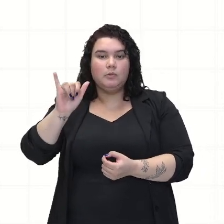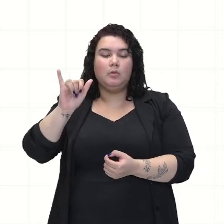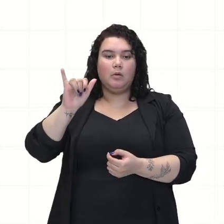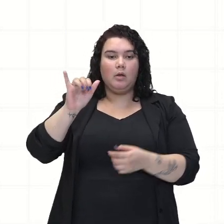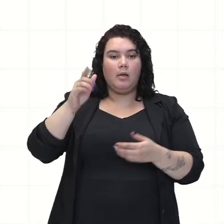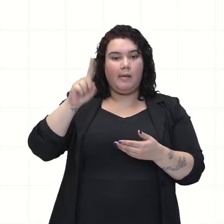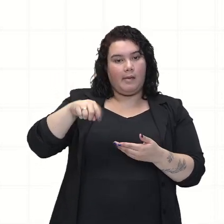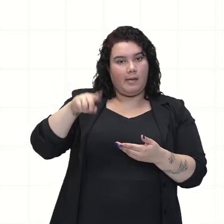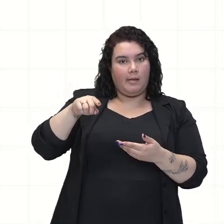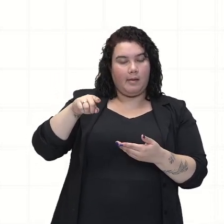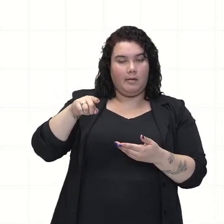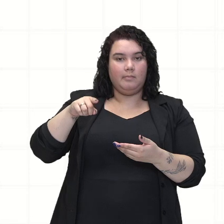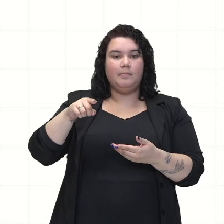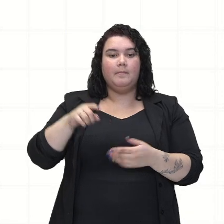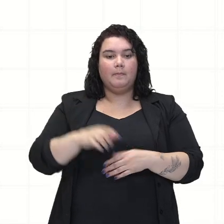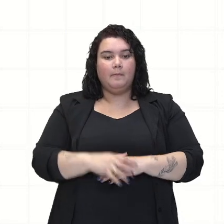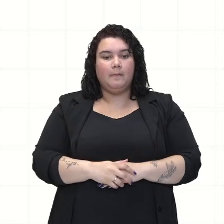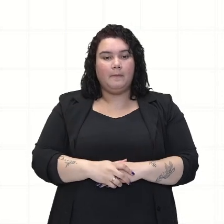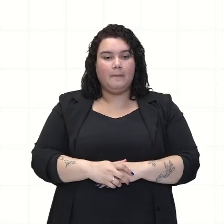Que é o eixo Y,